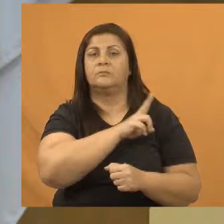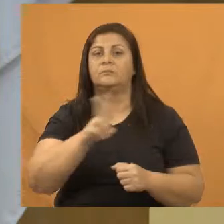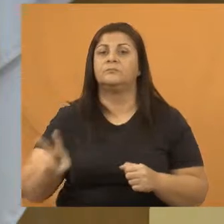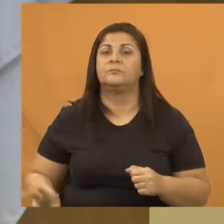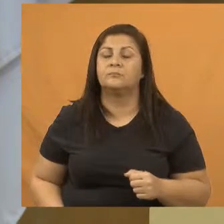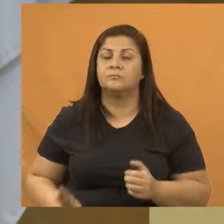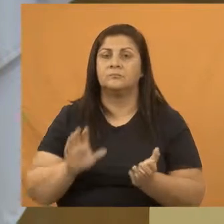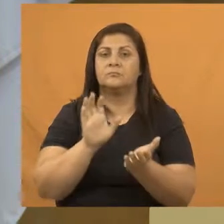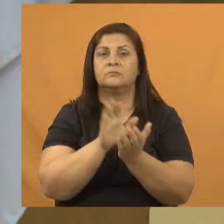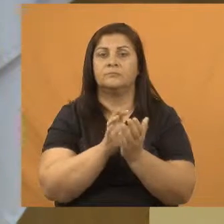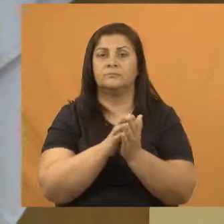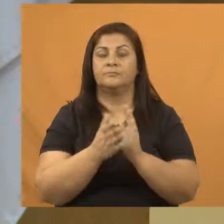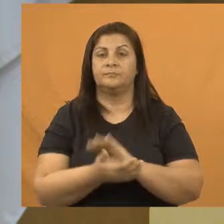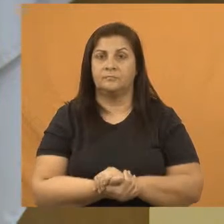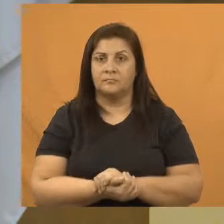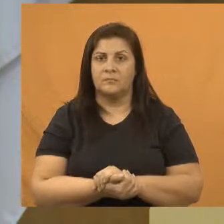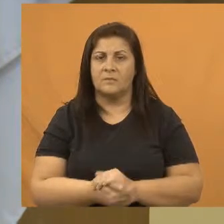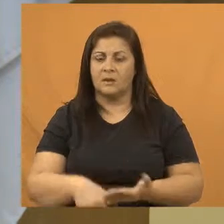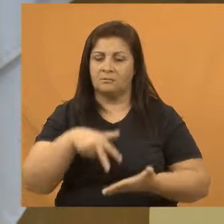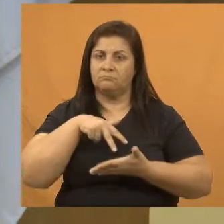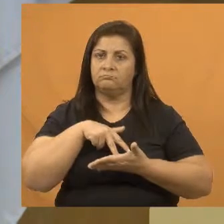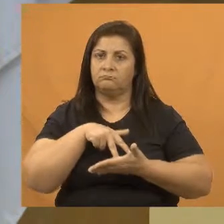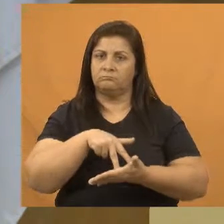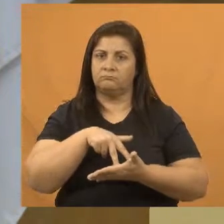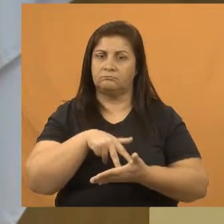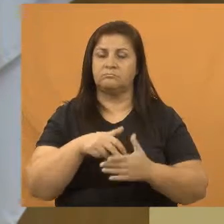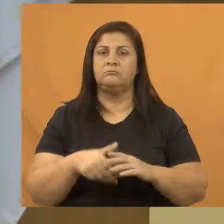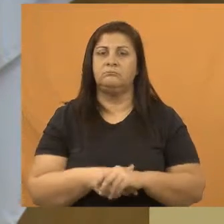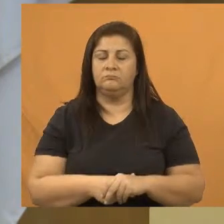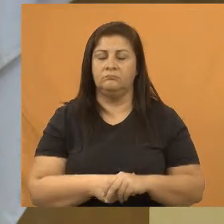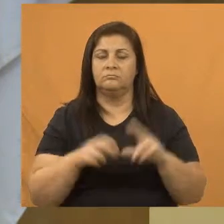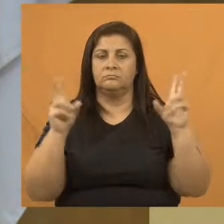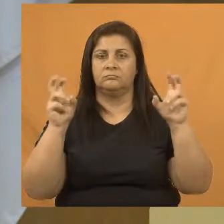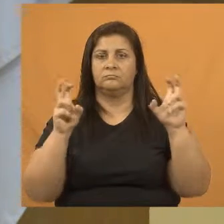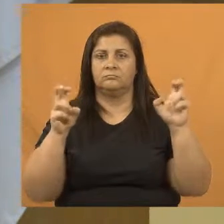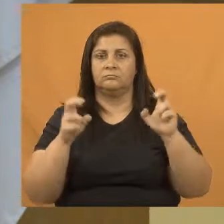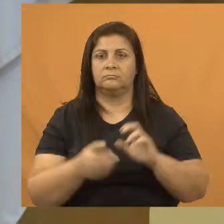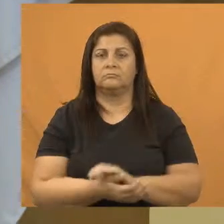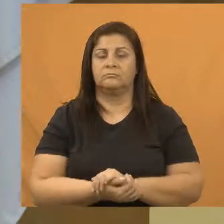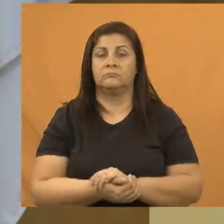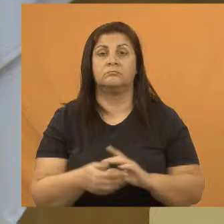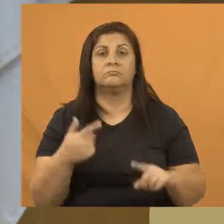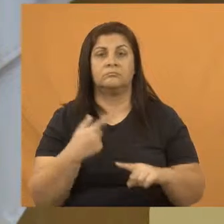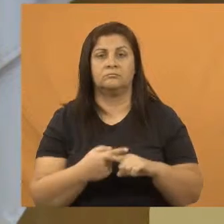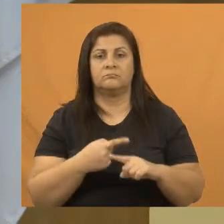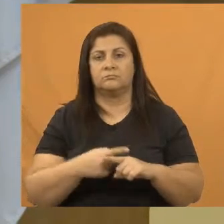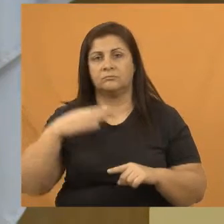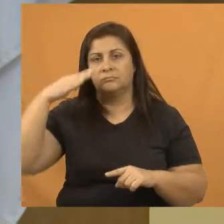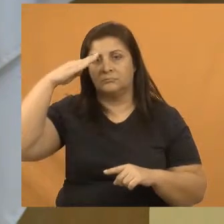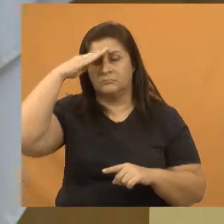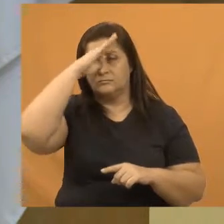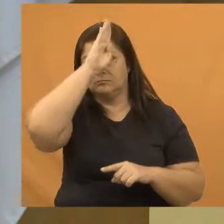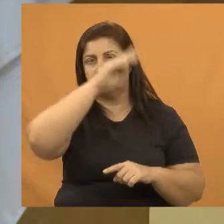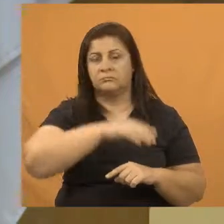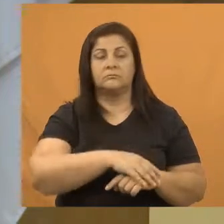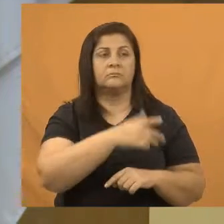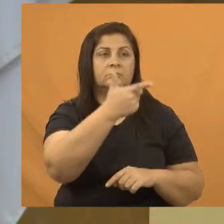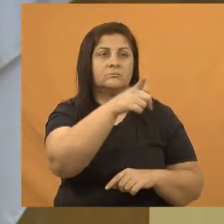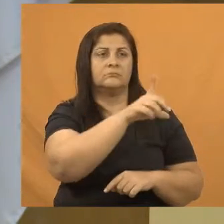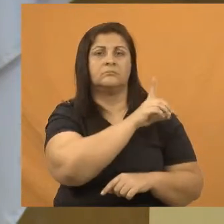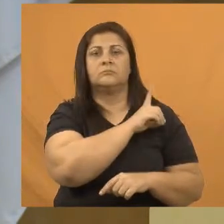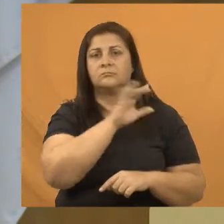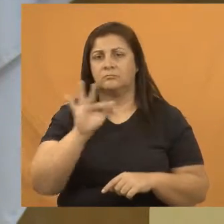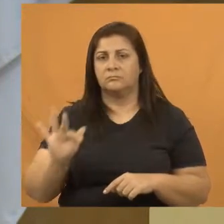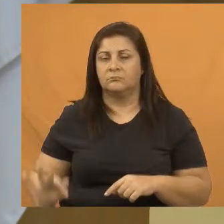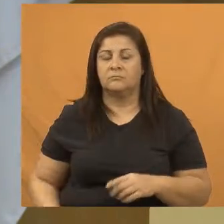de Jacareí se posicionem em relação a esse tema. Porque Bolsonaro, entre outros deputados que